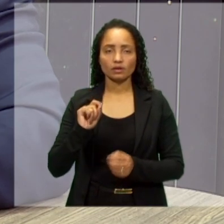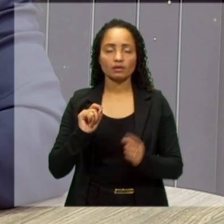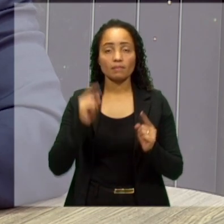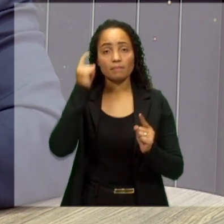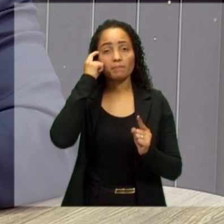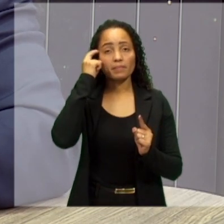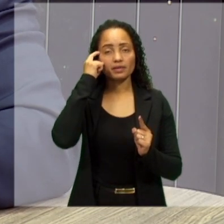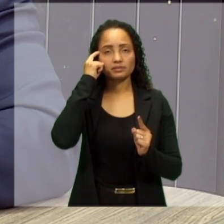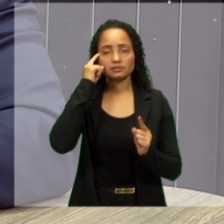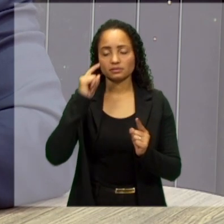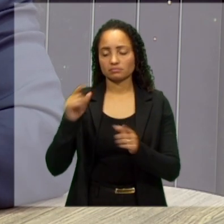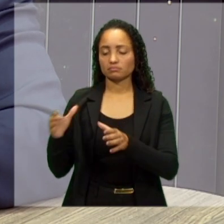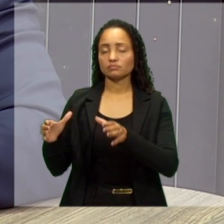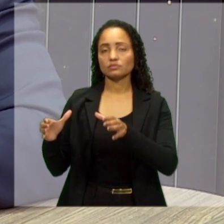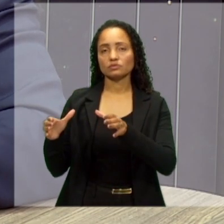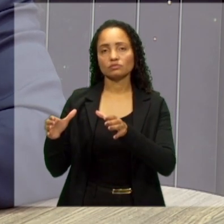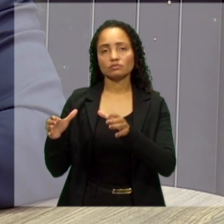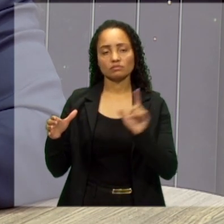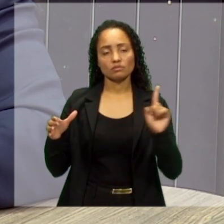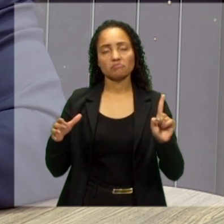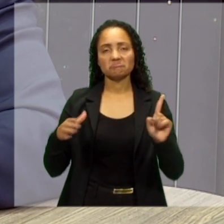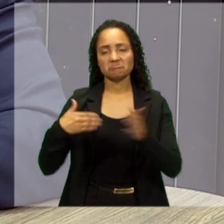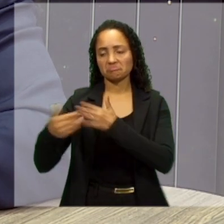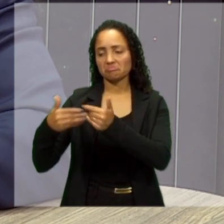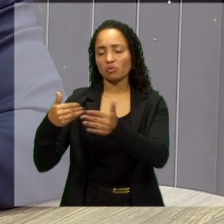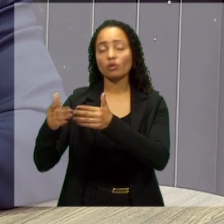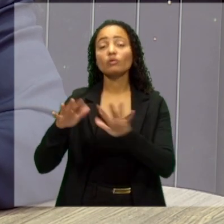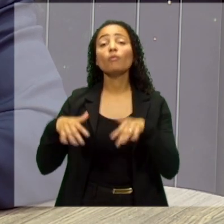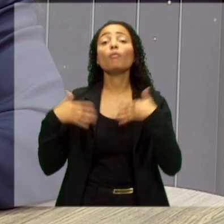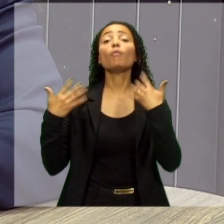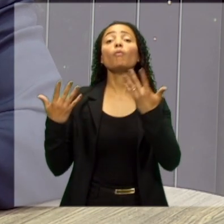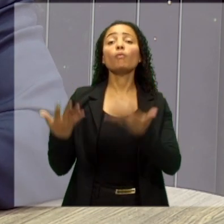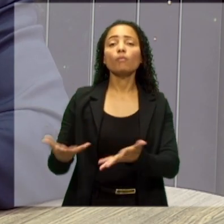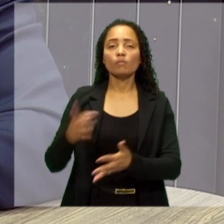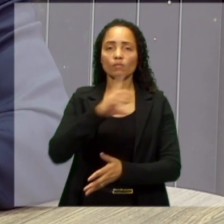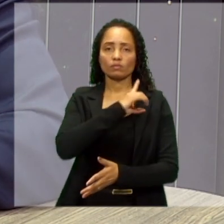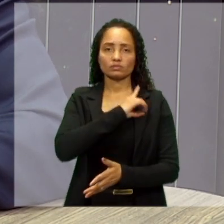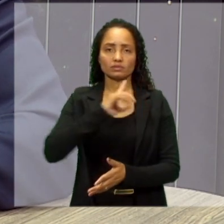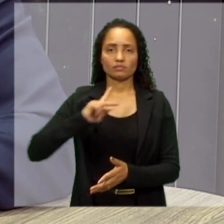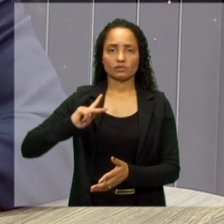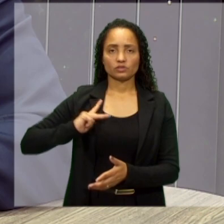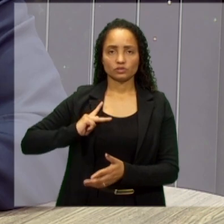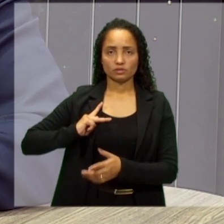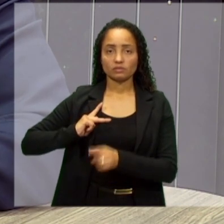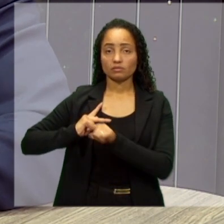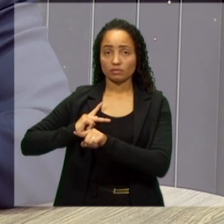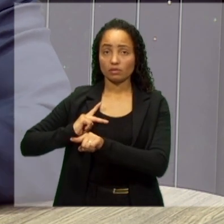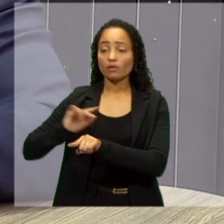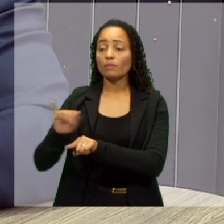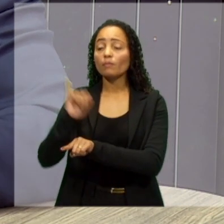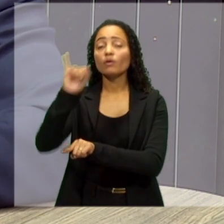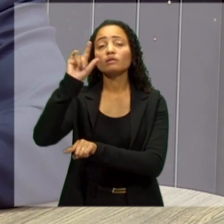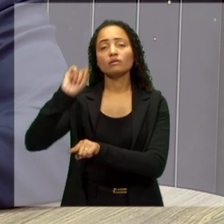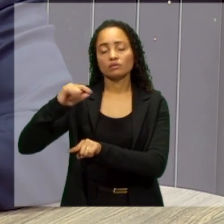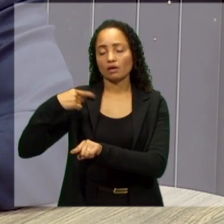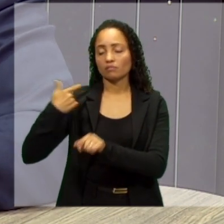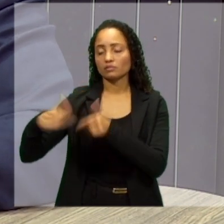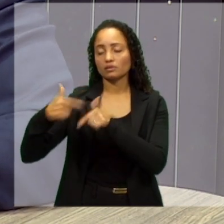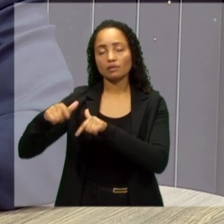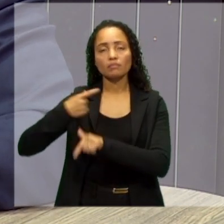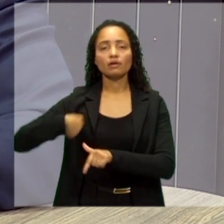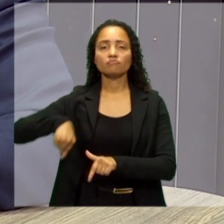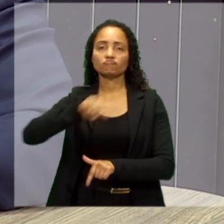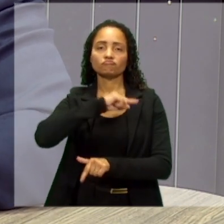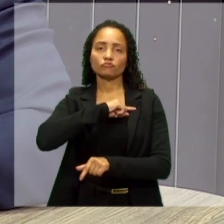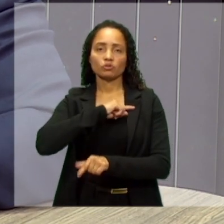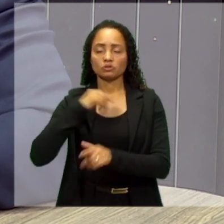não importa qual defensor esteja à frente. O que importa é que a defensoria está à frente. Por exemplo,